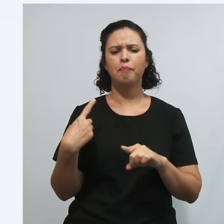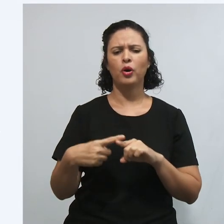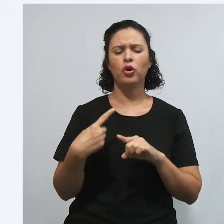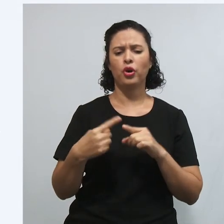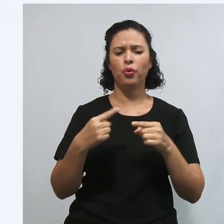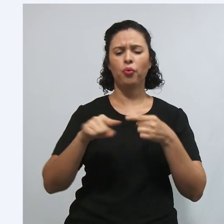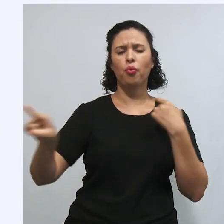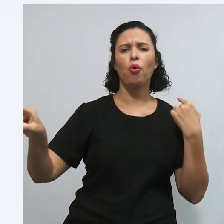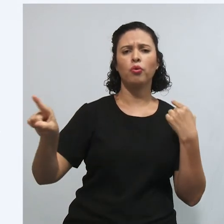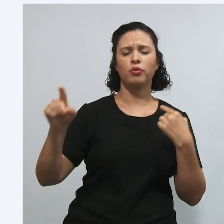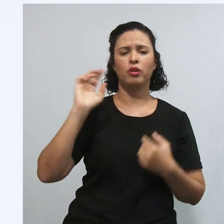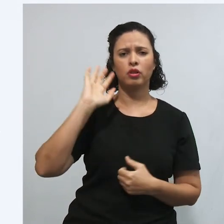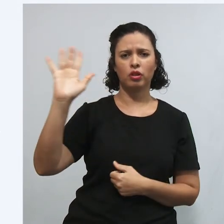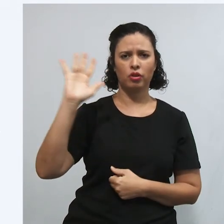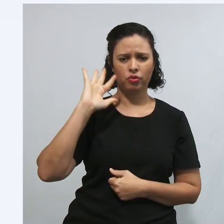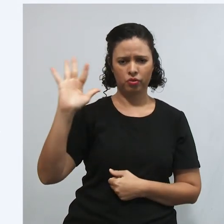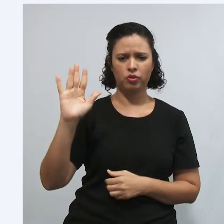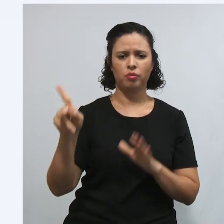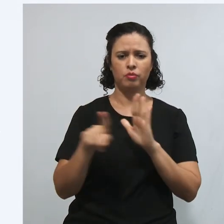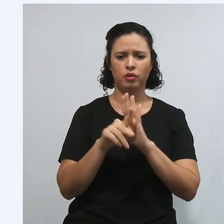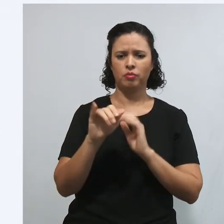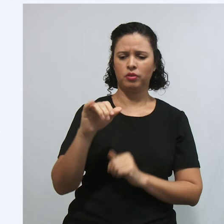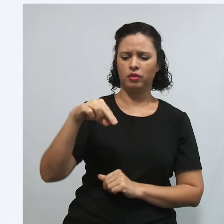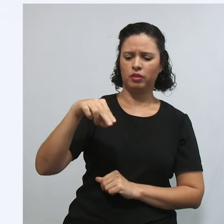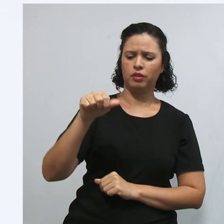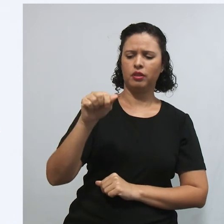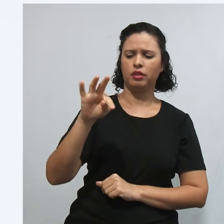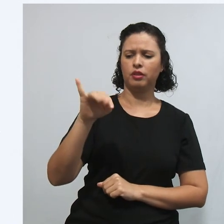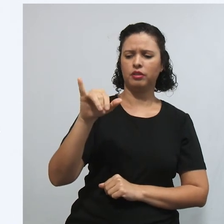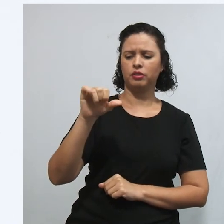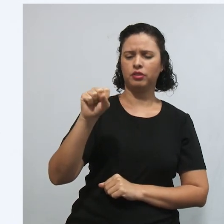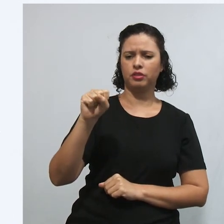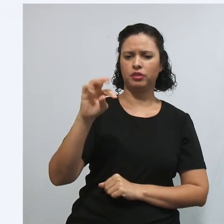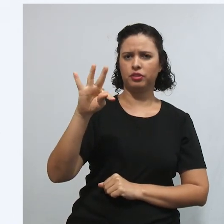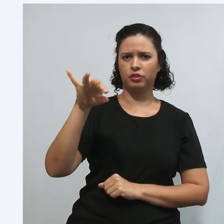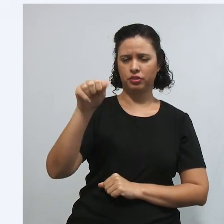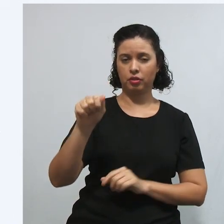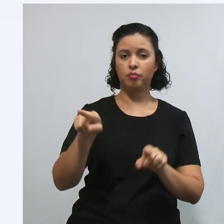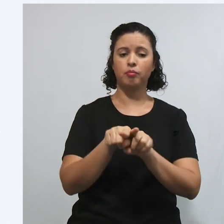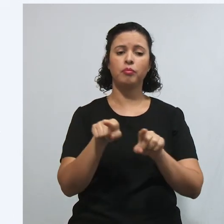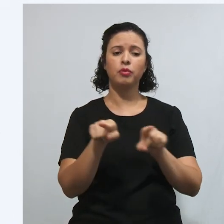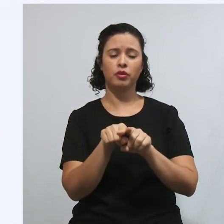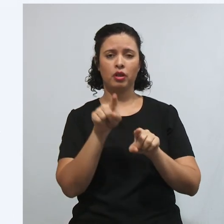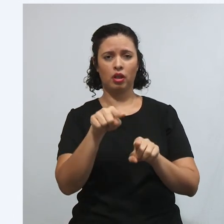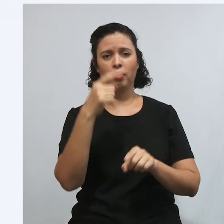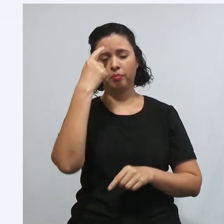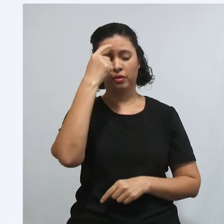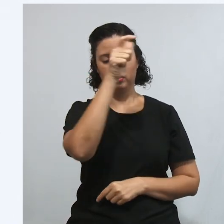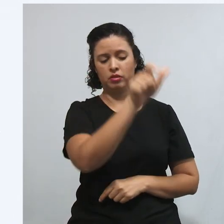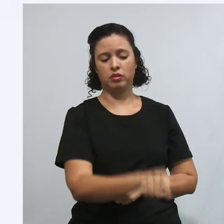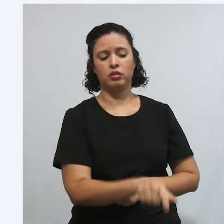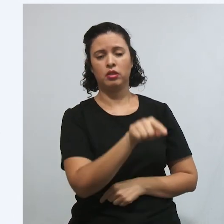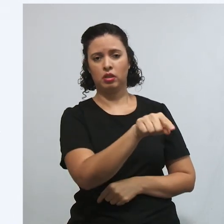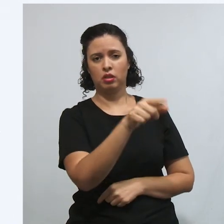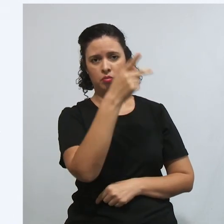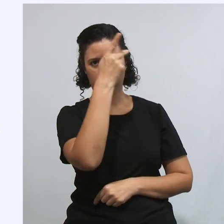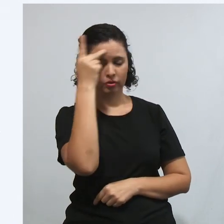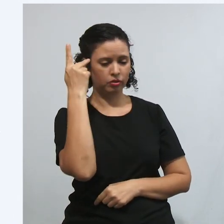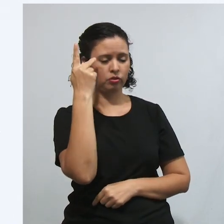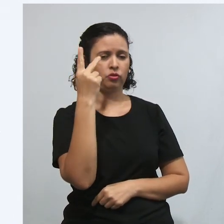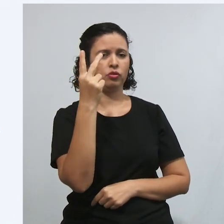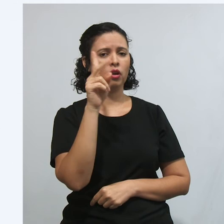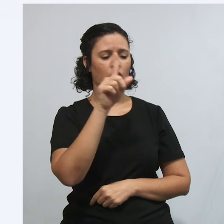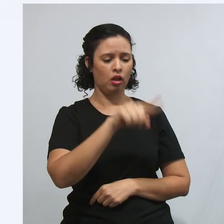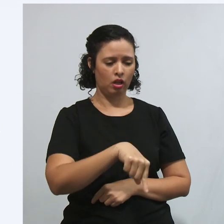elas contrariam as teorias de cunho inatista? Porque ela compreende o homem como ser histórico e cultural, que se desenvolve